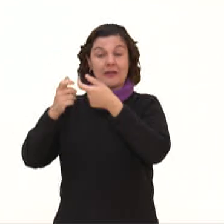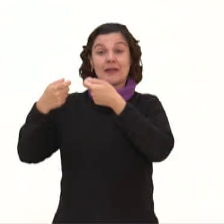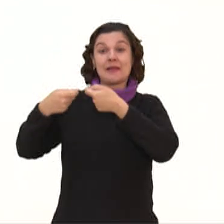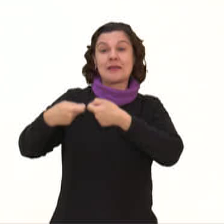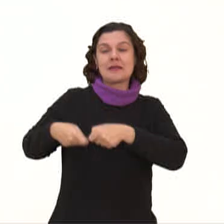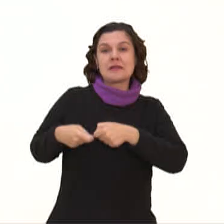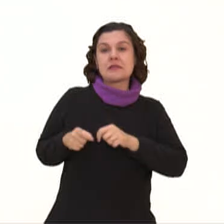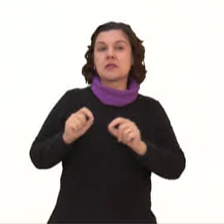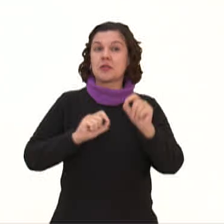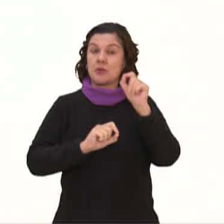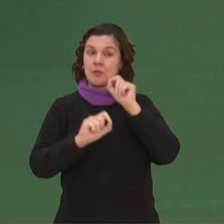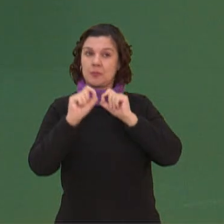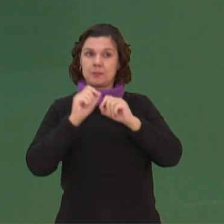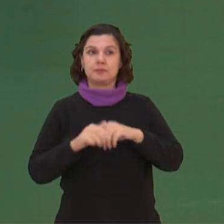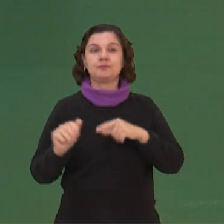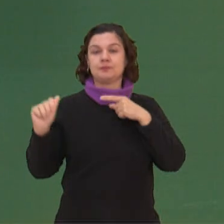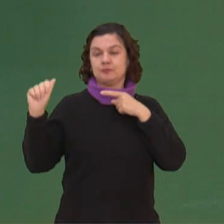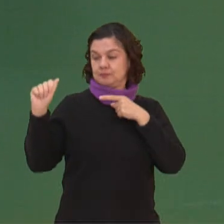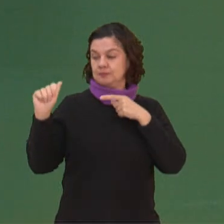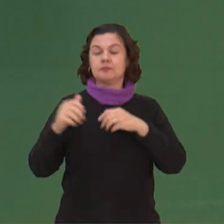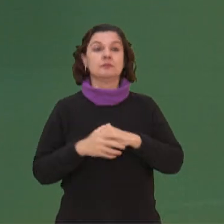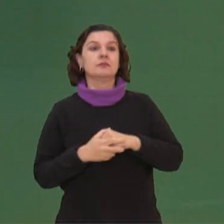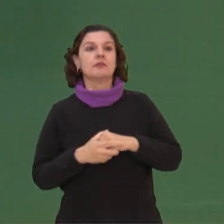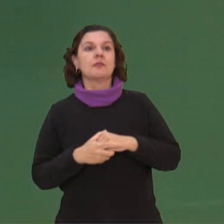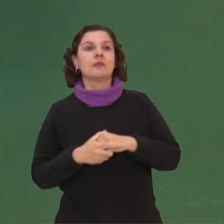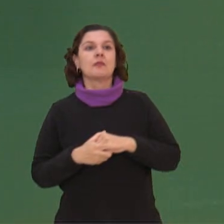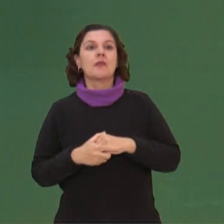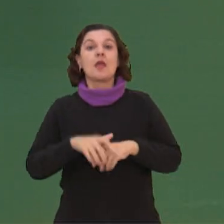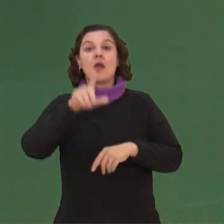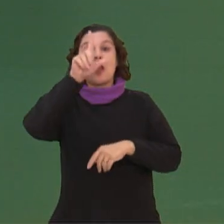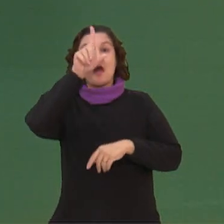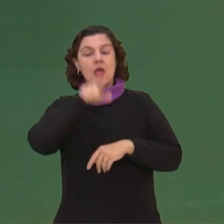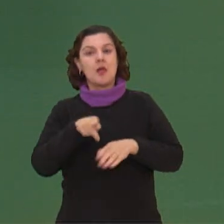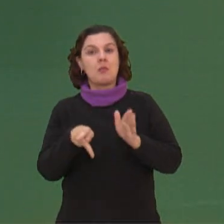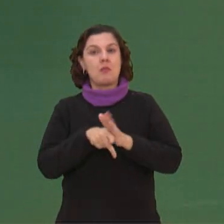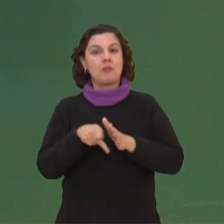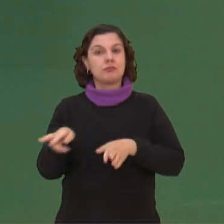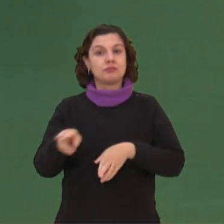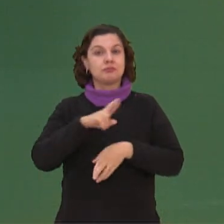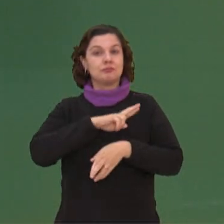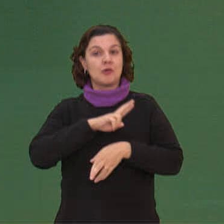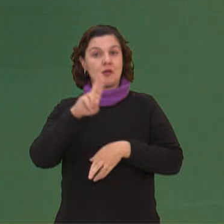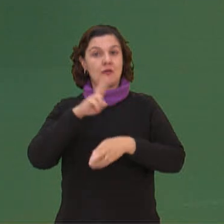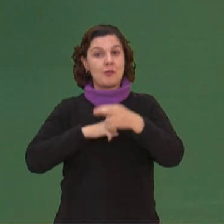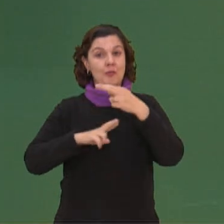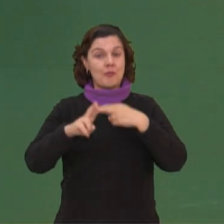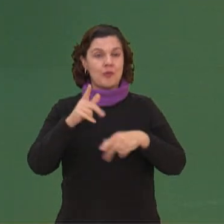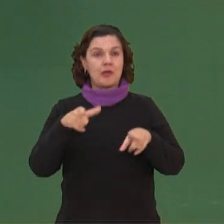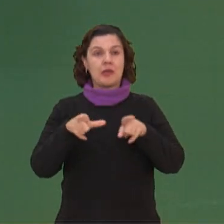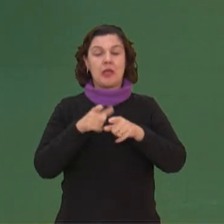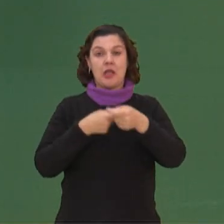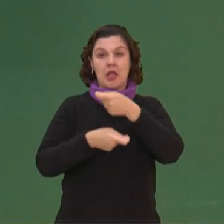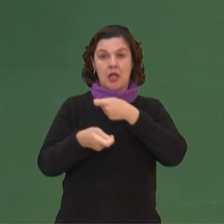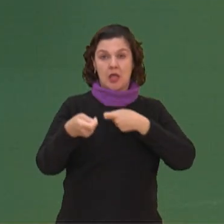Necessariamente, vamos lá, letra A, ser republicano